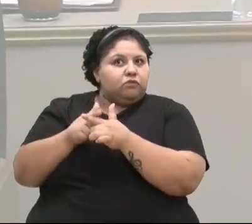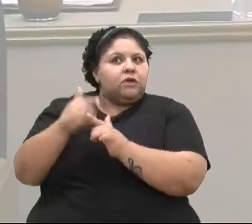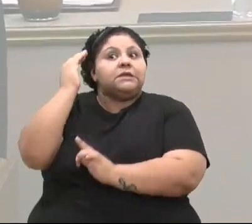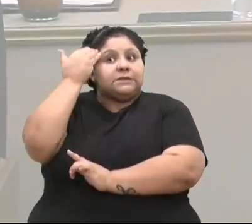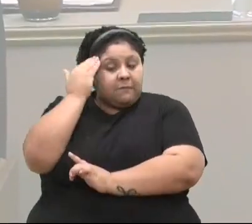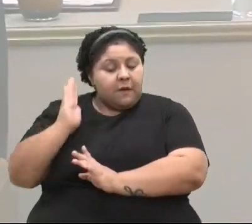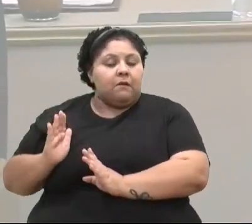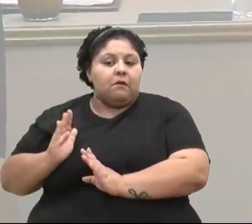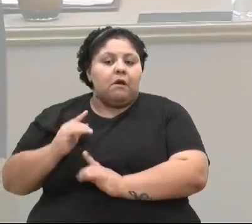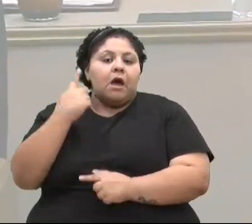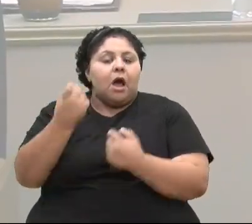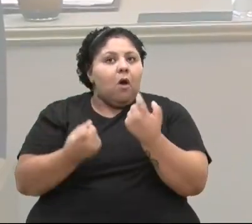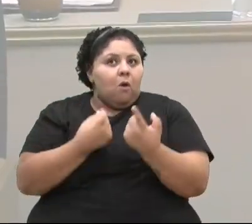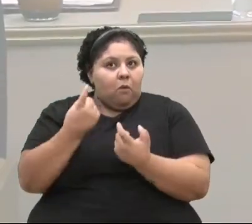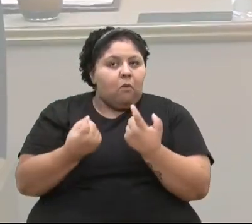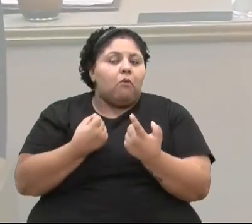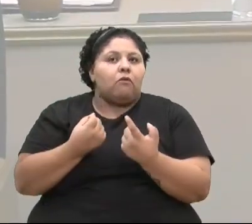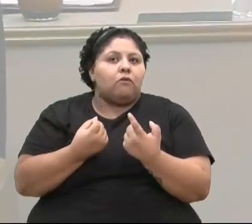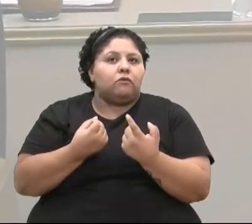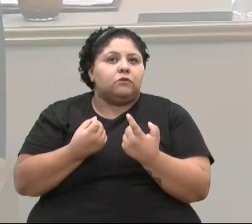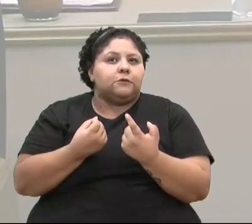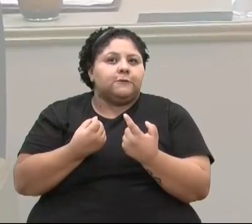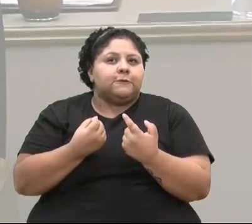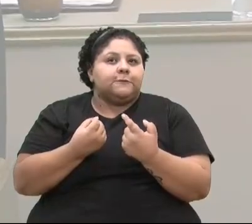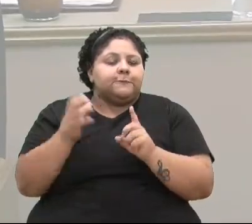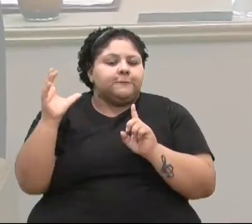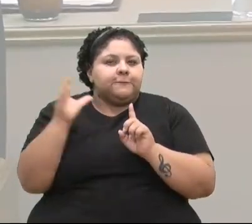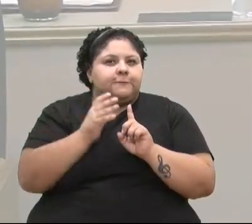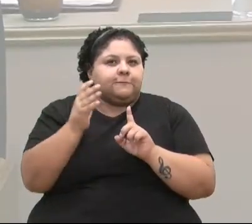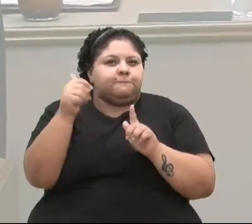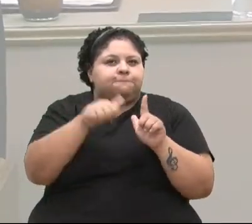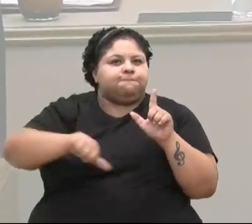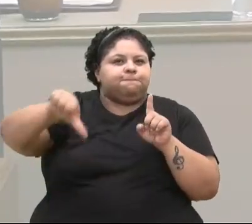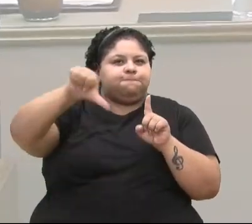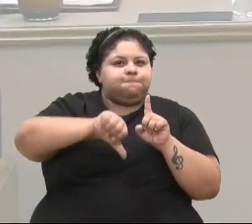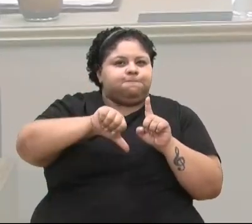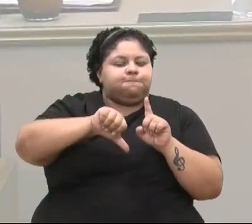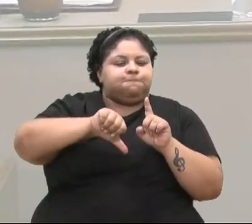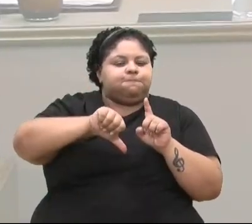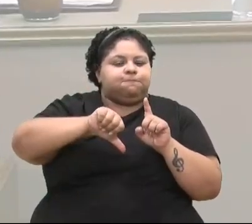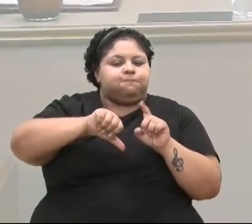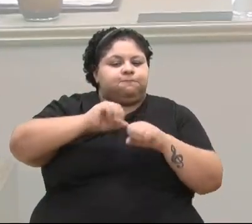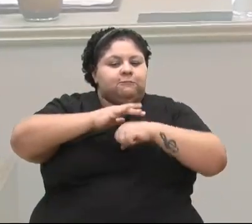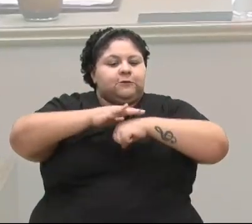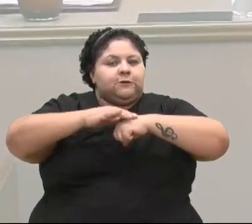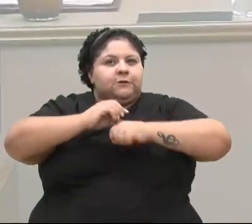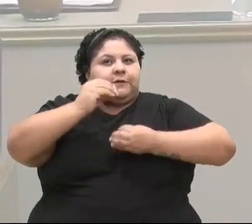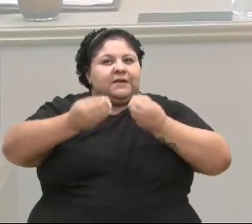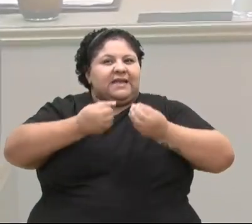que algumas situações provocam piora das dores em quem tem